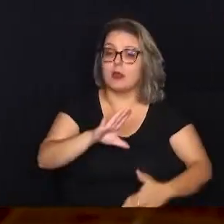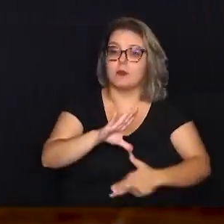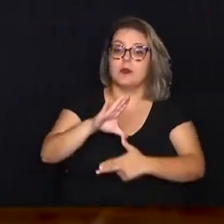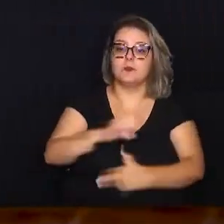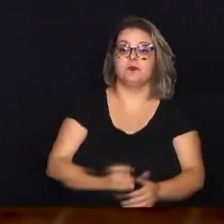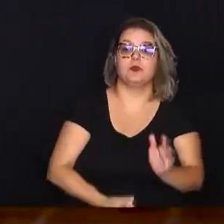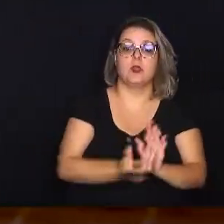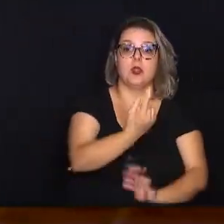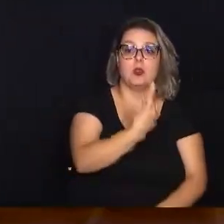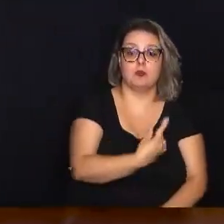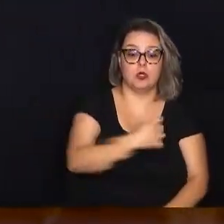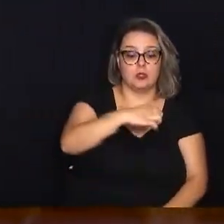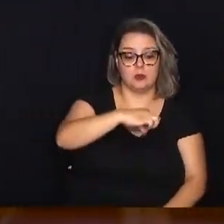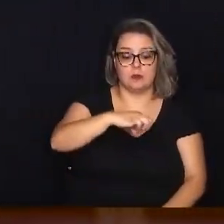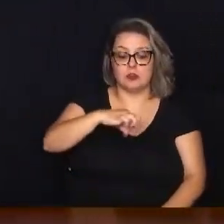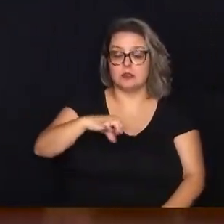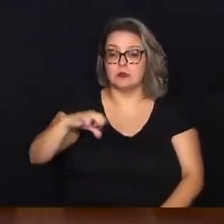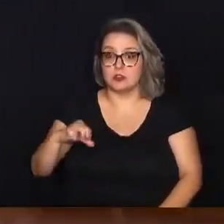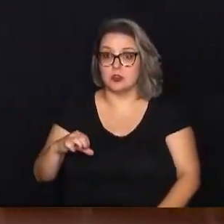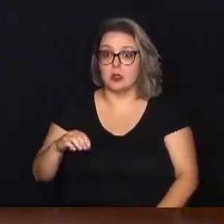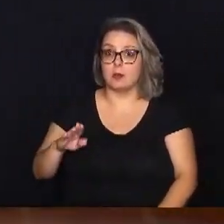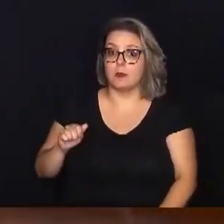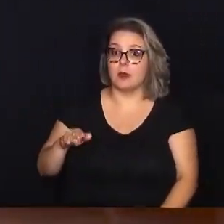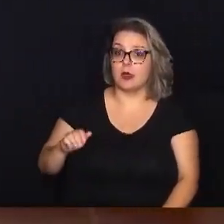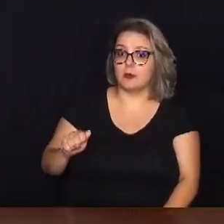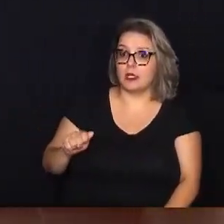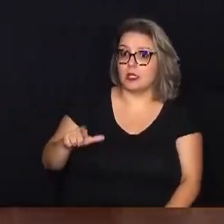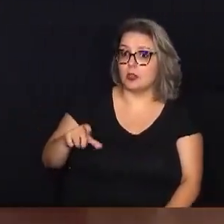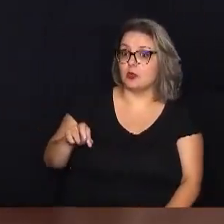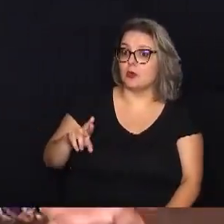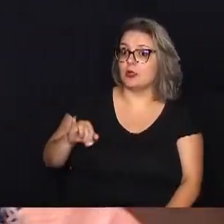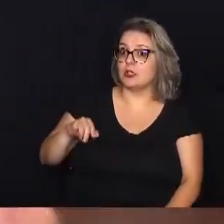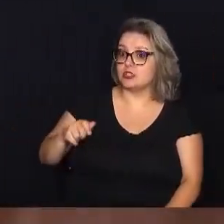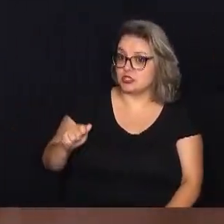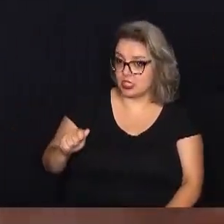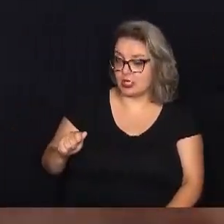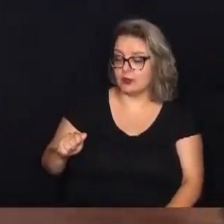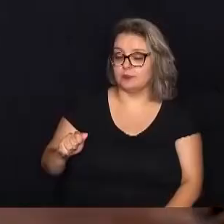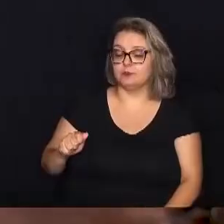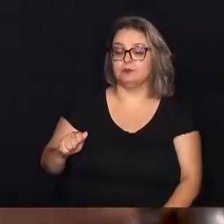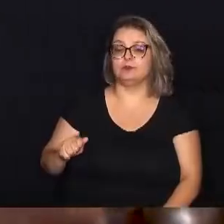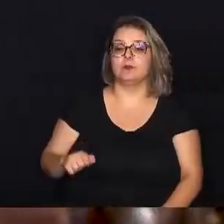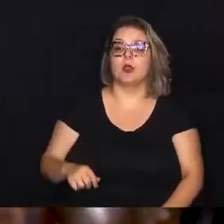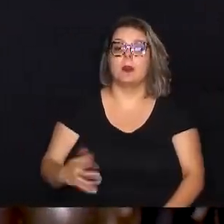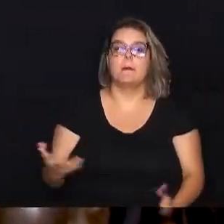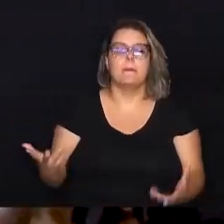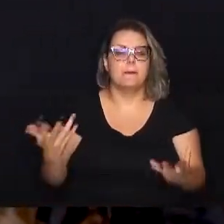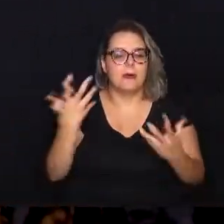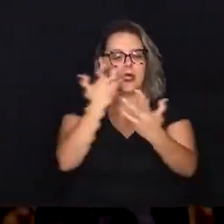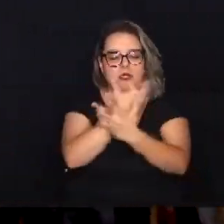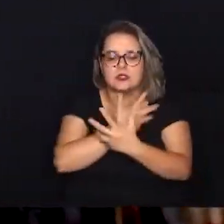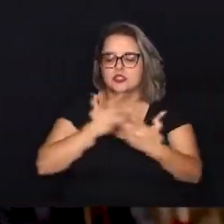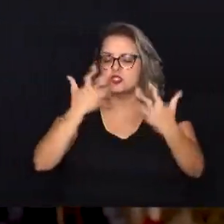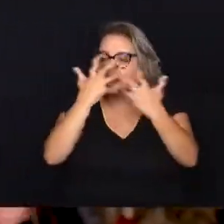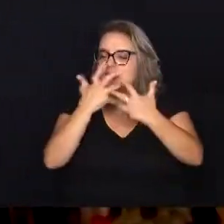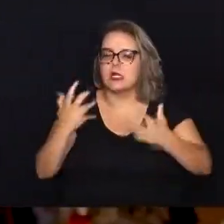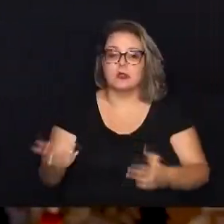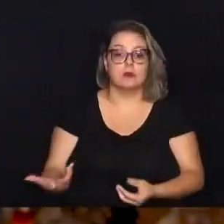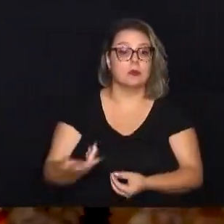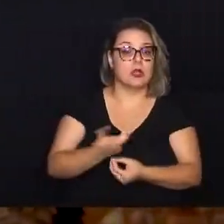Instituto, fundado em 1999 pelo Babalorixá, apaixonado pela arte